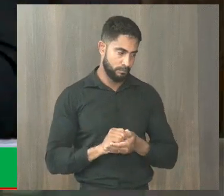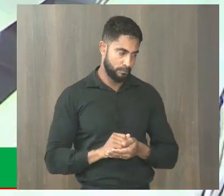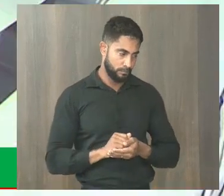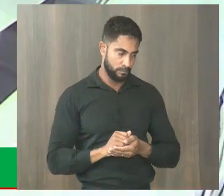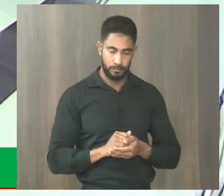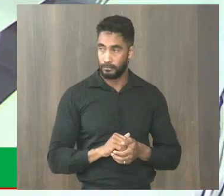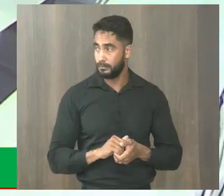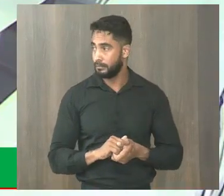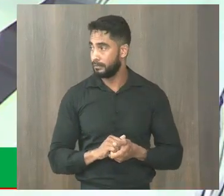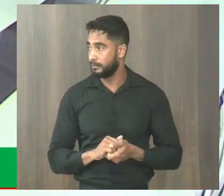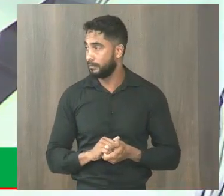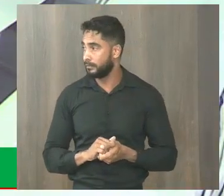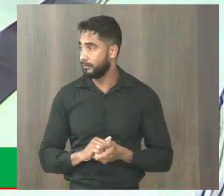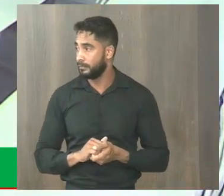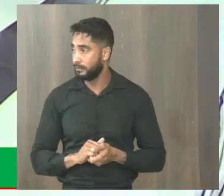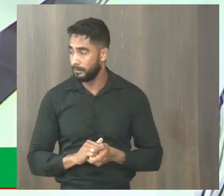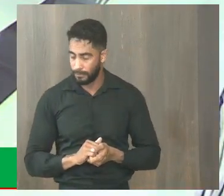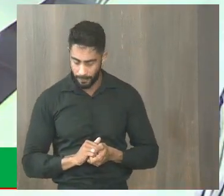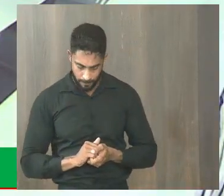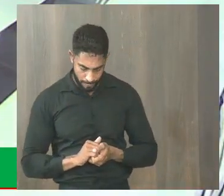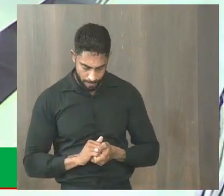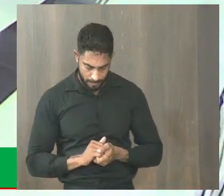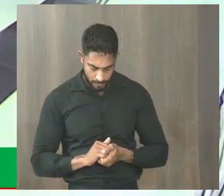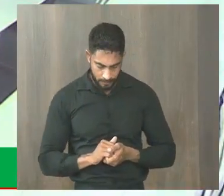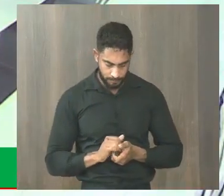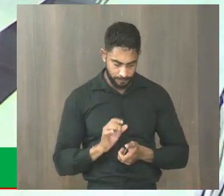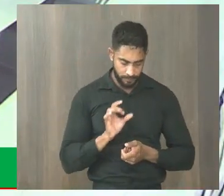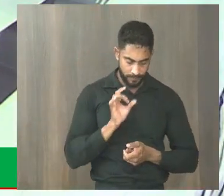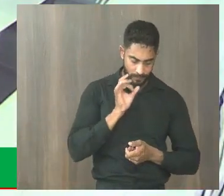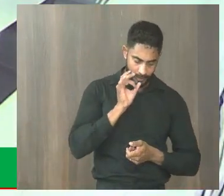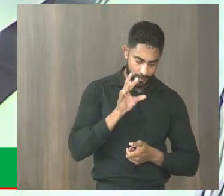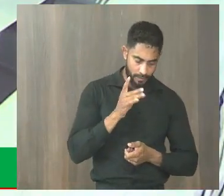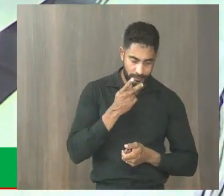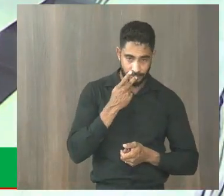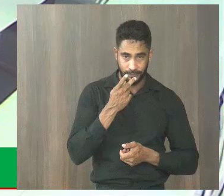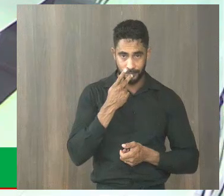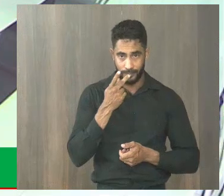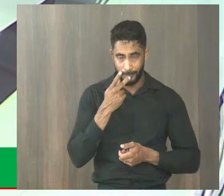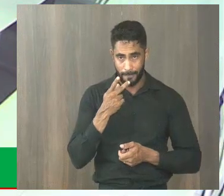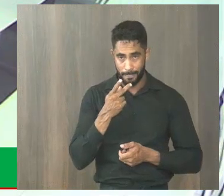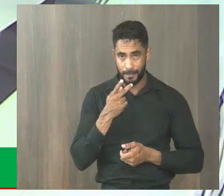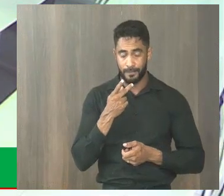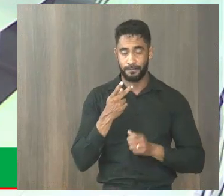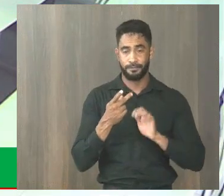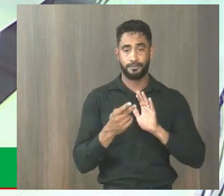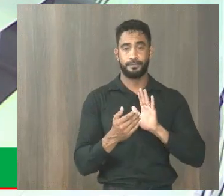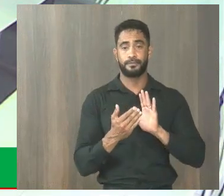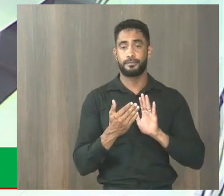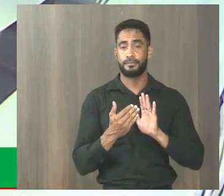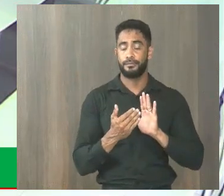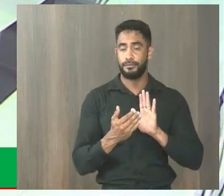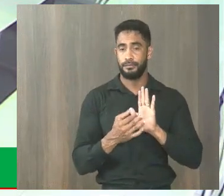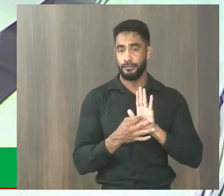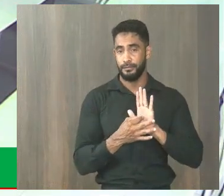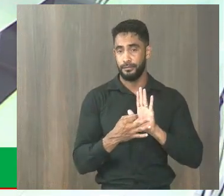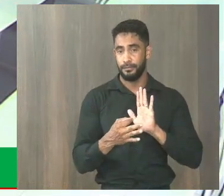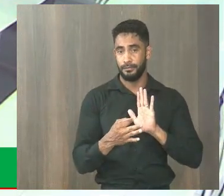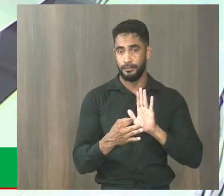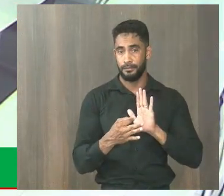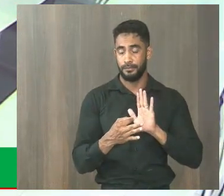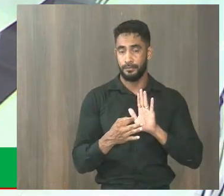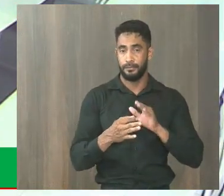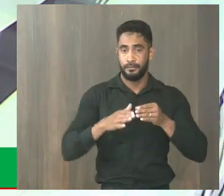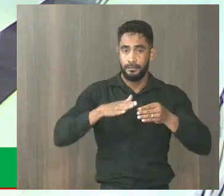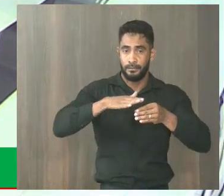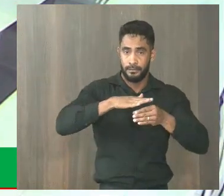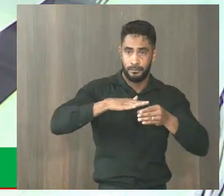O presidente. Sim. Gostaria só de ressaltar aqui que eu fiz uma indicação dessa cidade aí para tapa-buraco